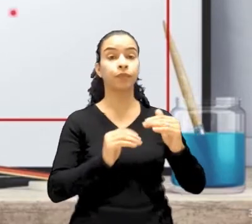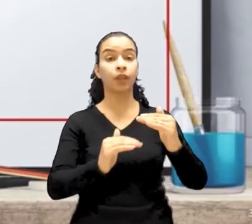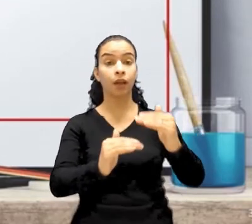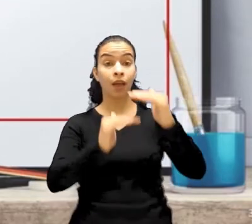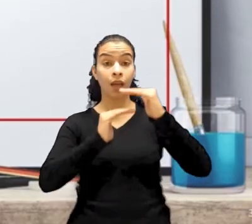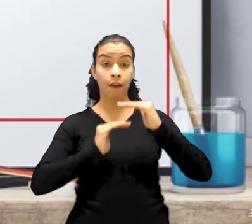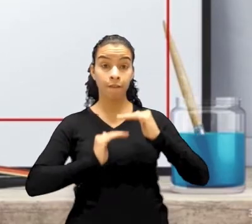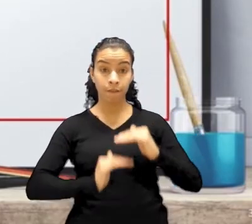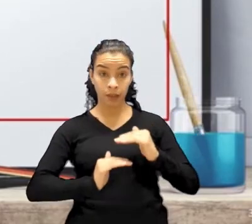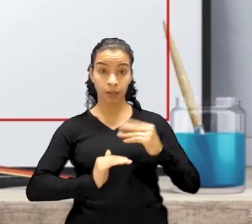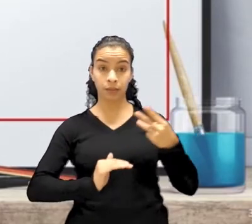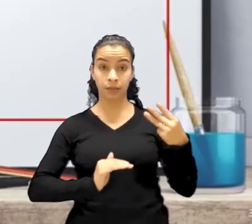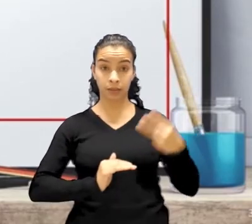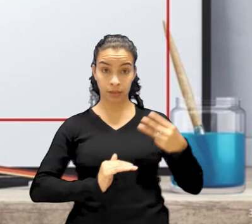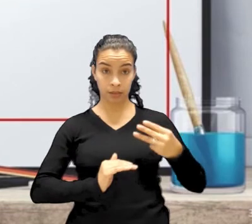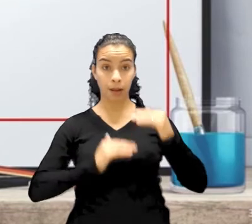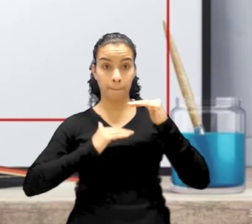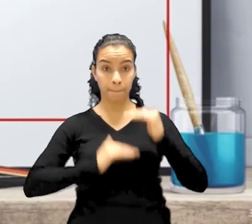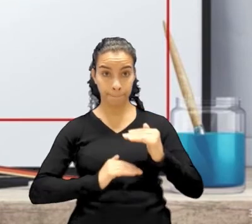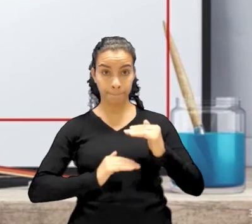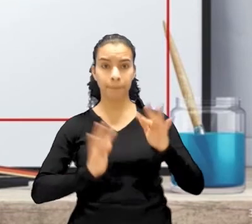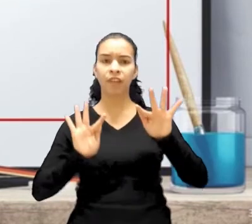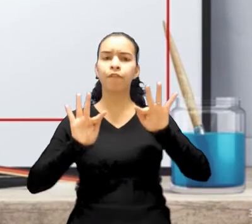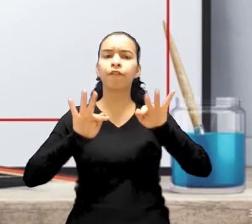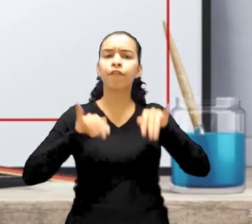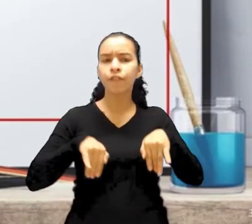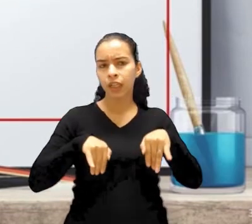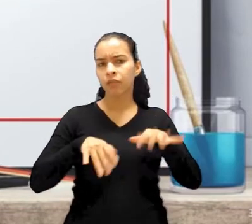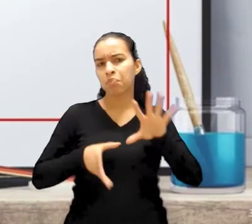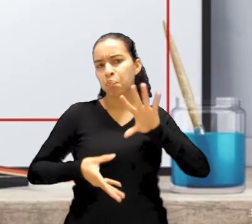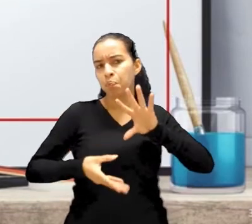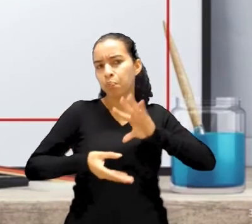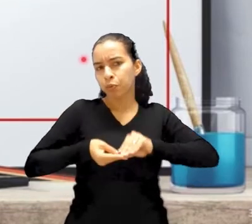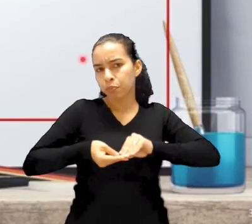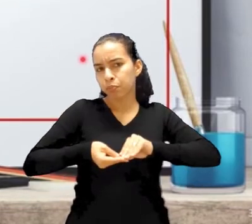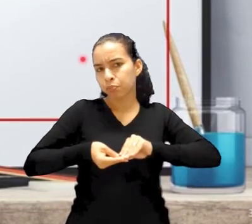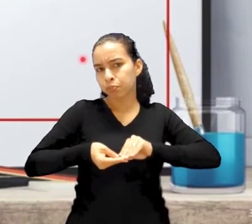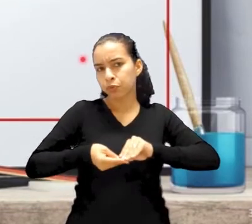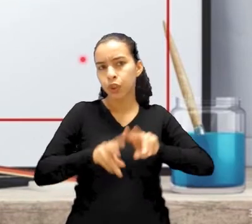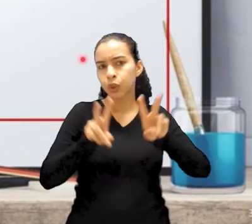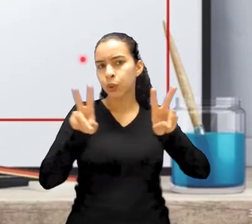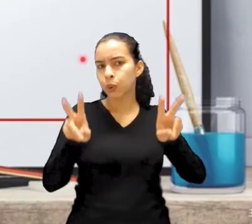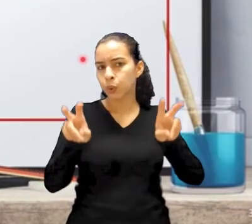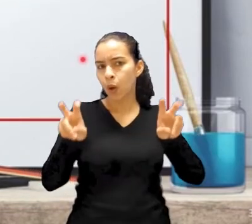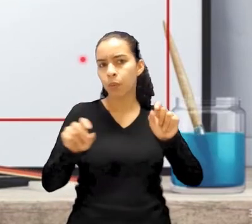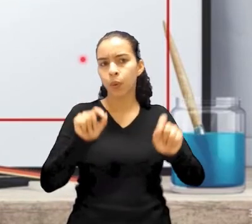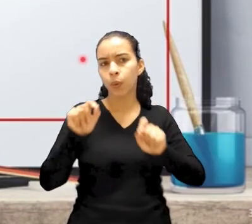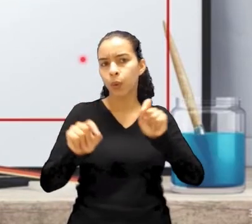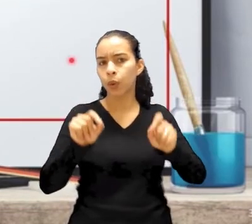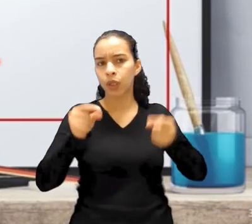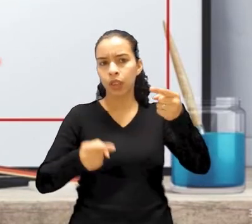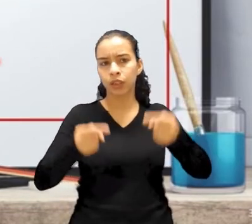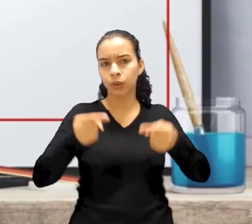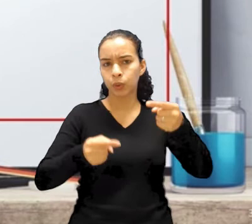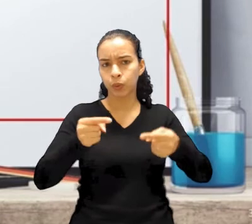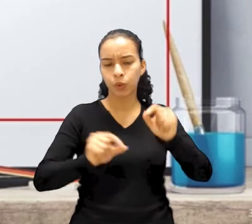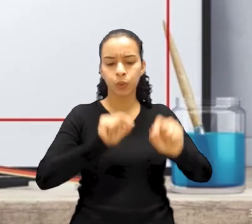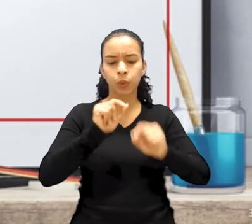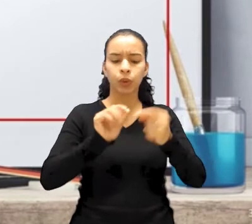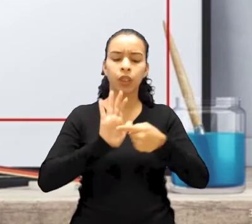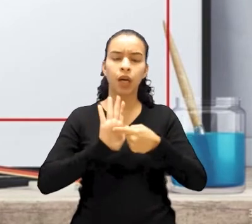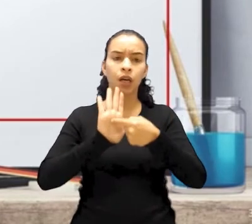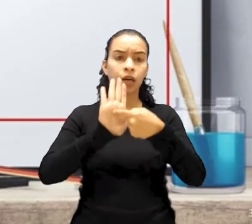e, por fim, tem-se a conclusão, né, as considerações finais sobre aquele assunto que